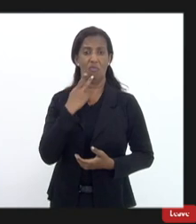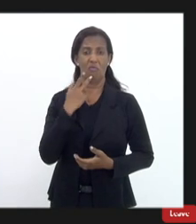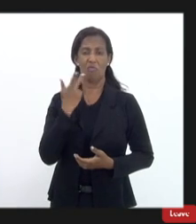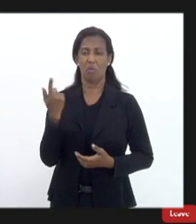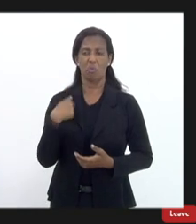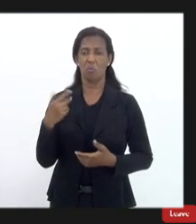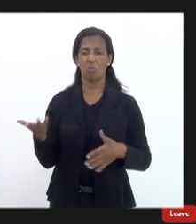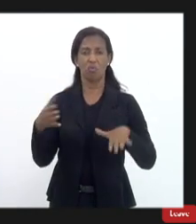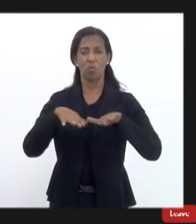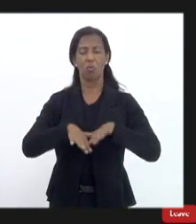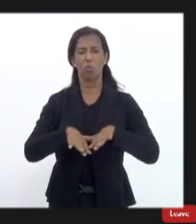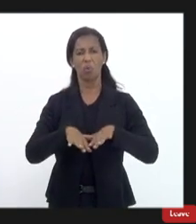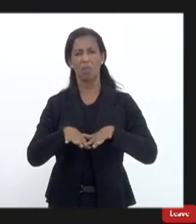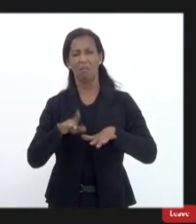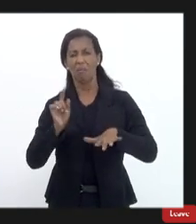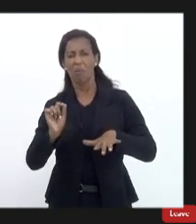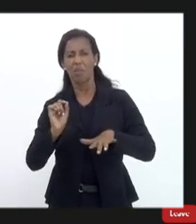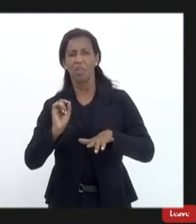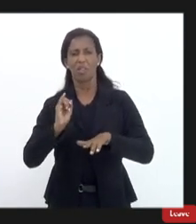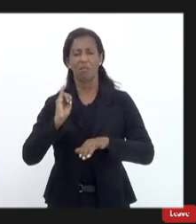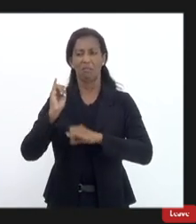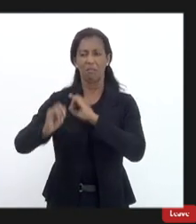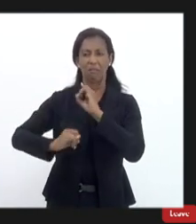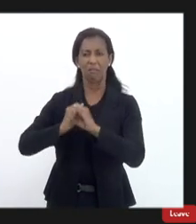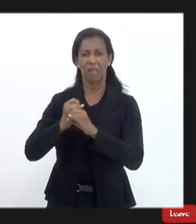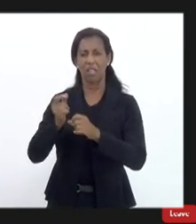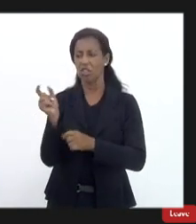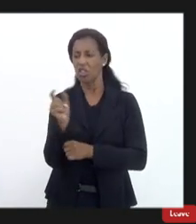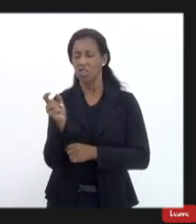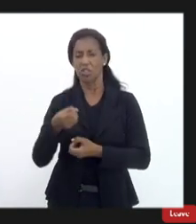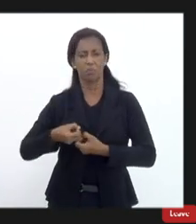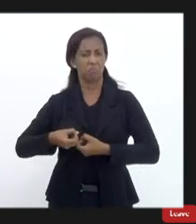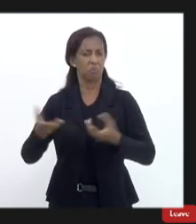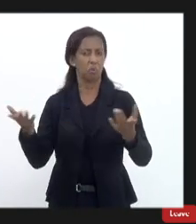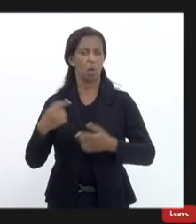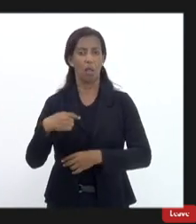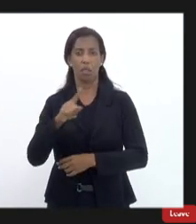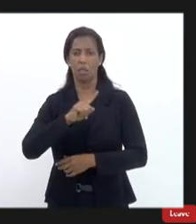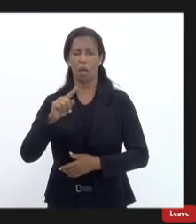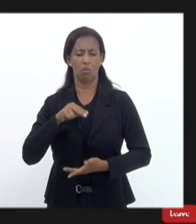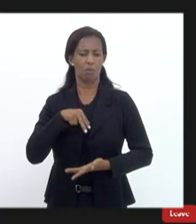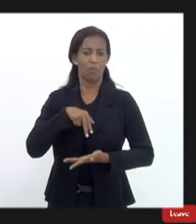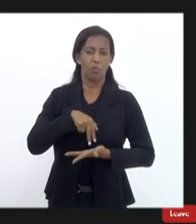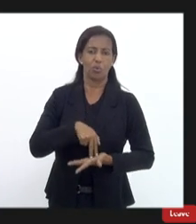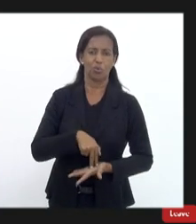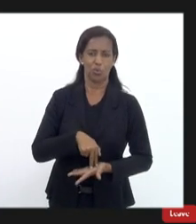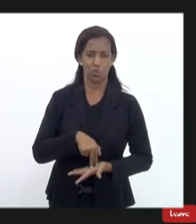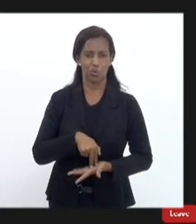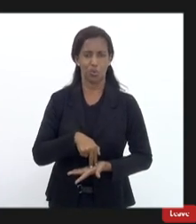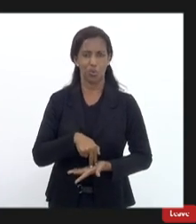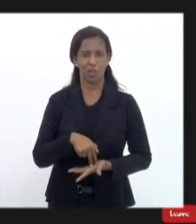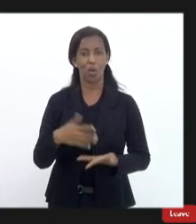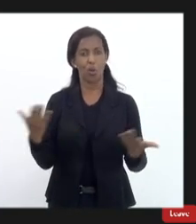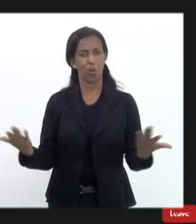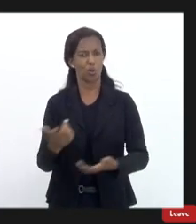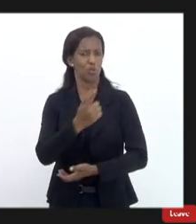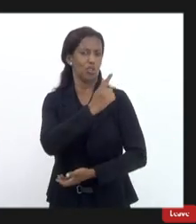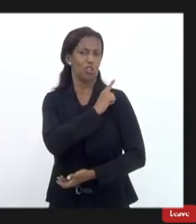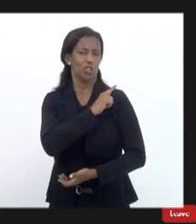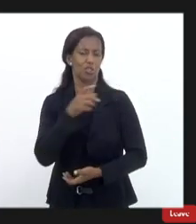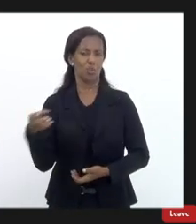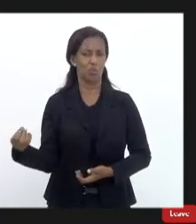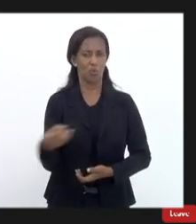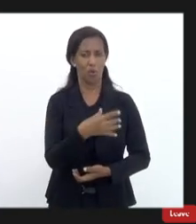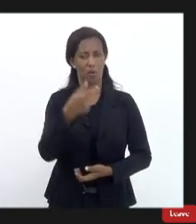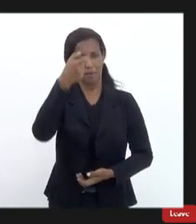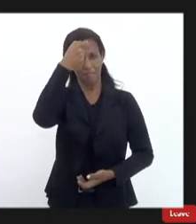os estudantes digitalmente, não ir distribuir chips, e essa a gente vê que não é a postura da atual gestão da secretaria, né,